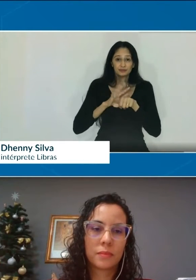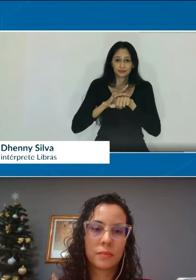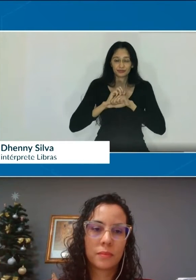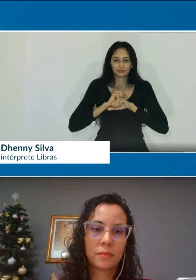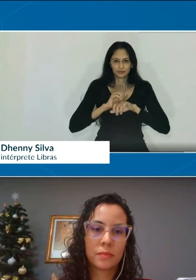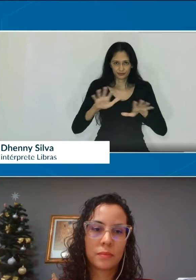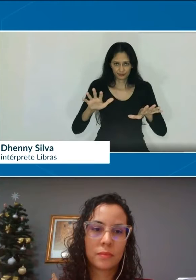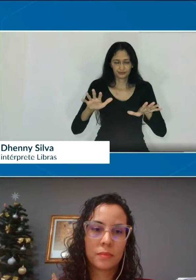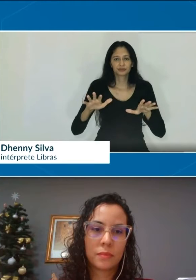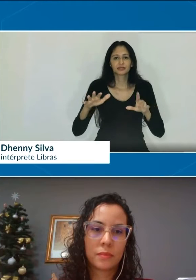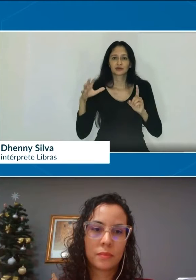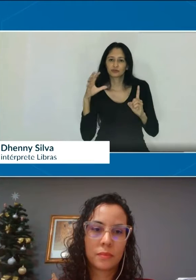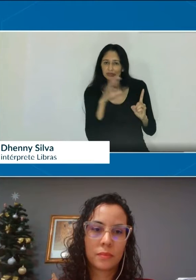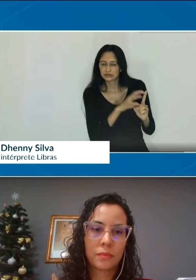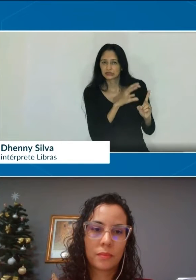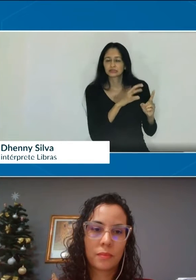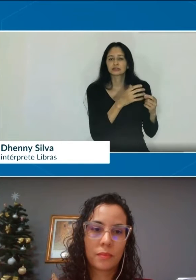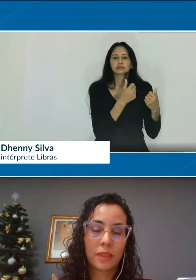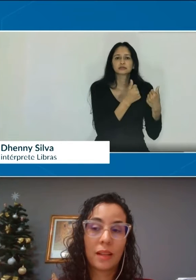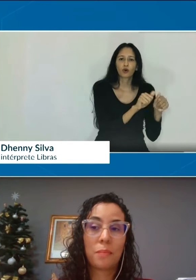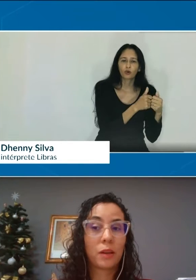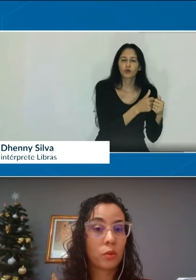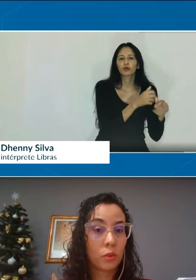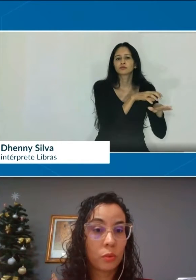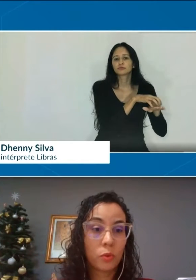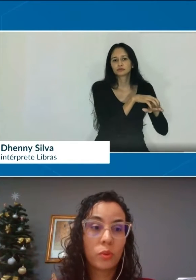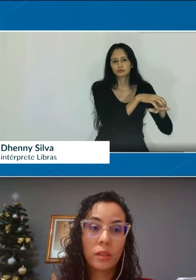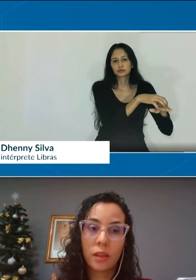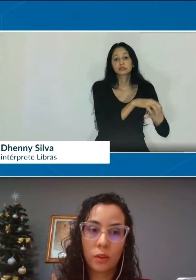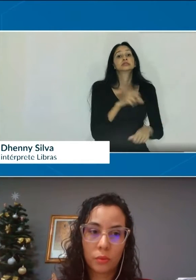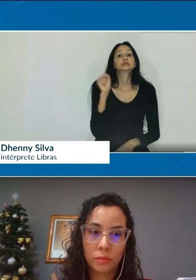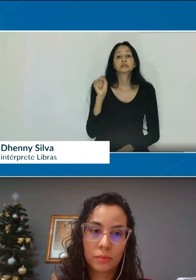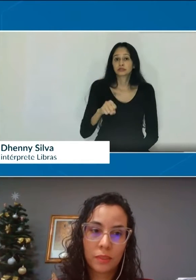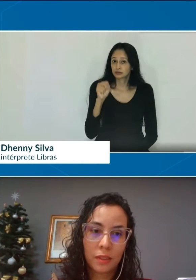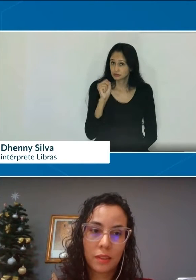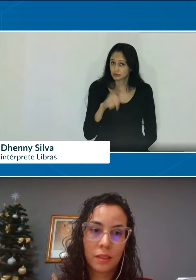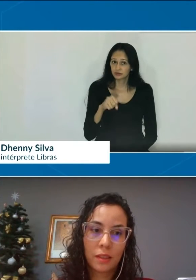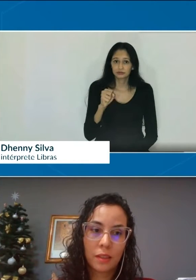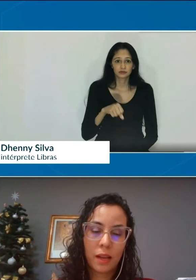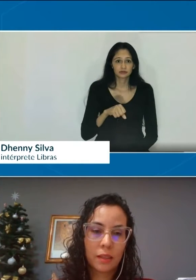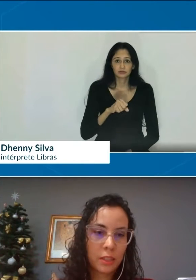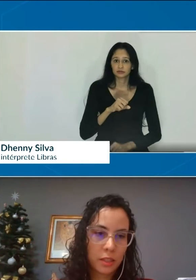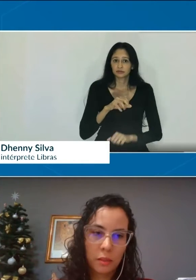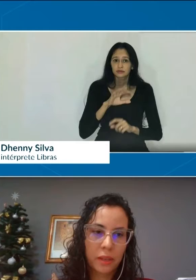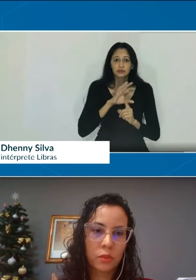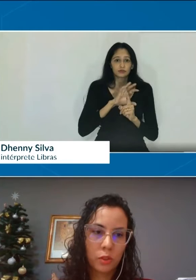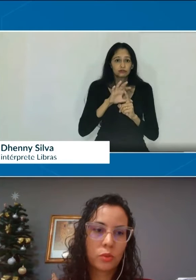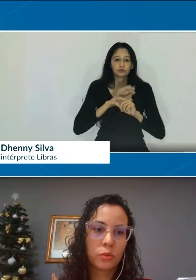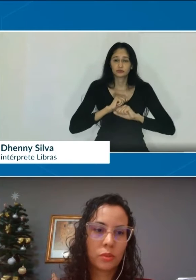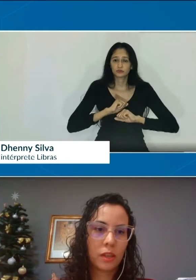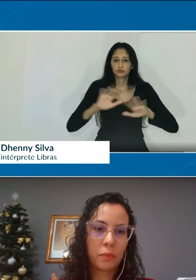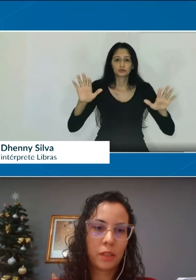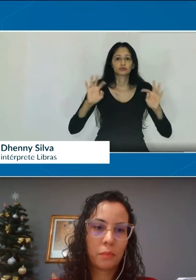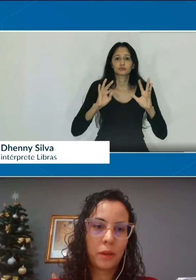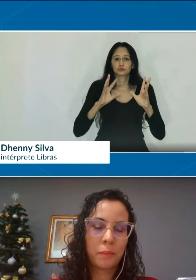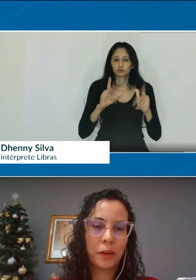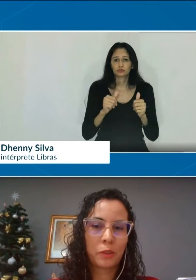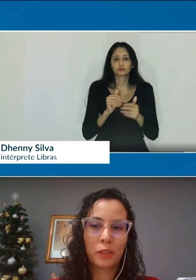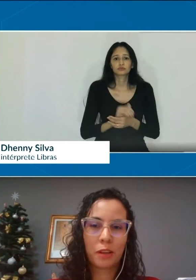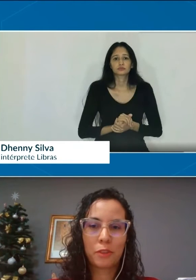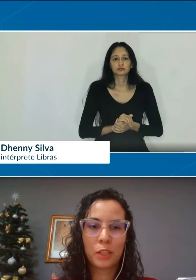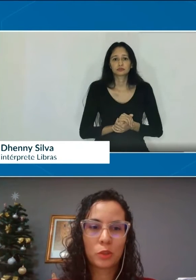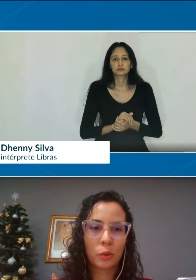nesse transporte urbano? Ela impactou? Ela impactou no mundo inteiro. Na verdade, ela impactou em tudo, né? A